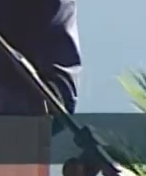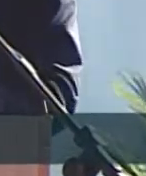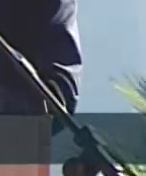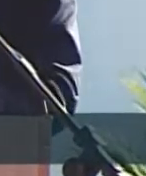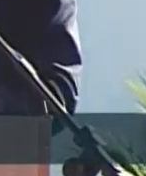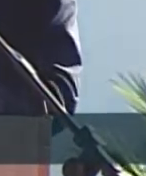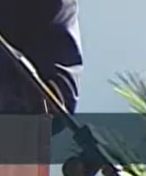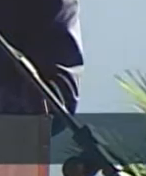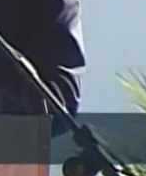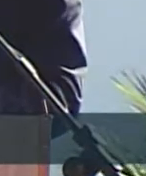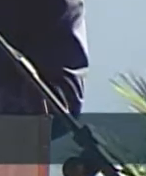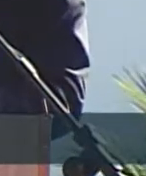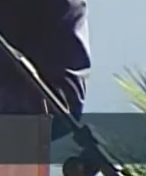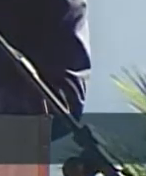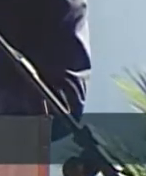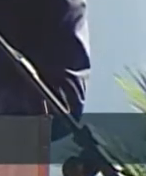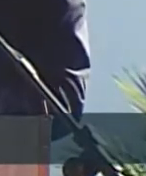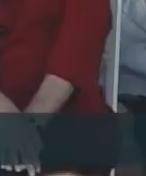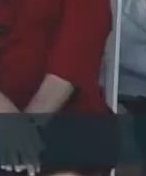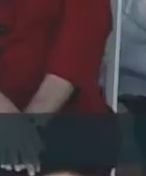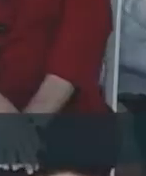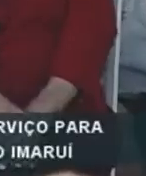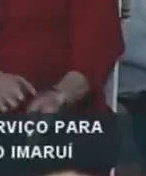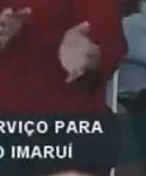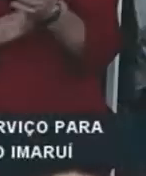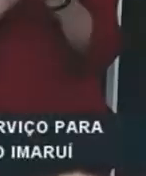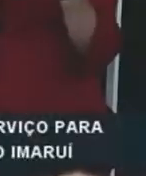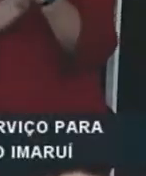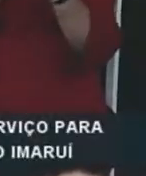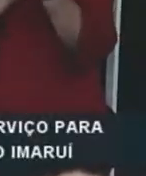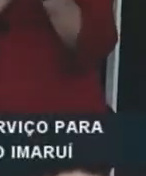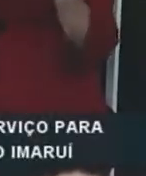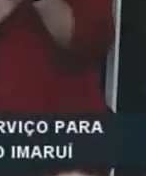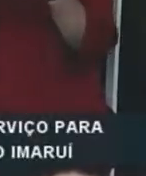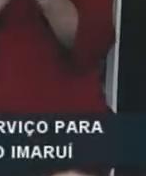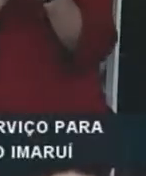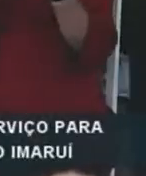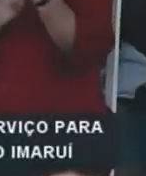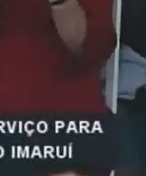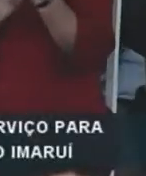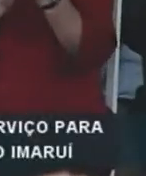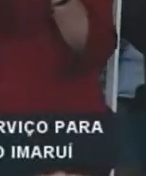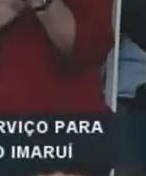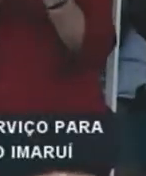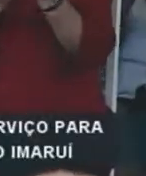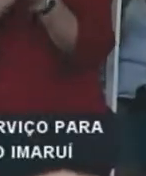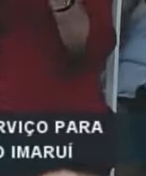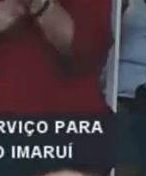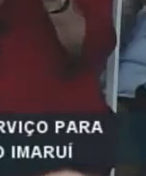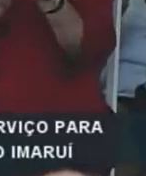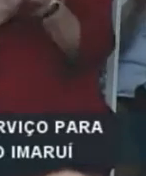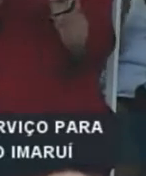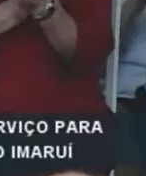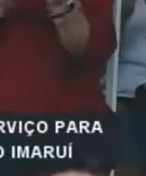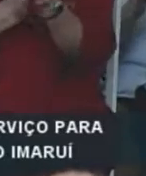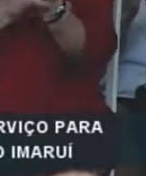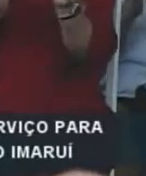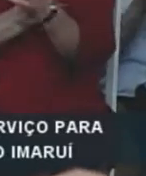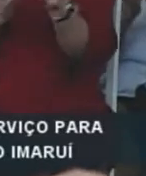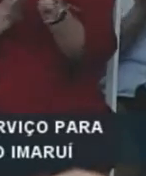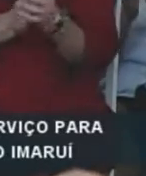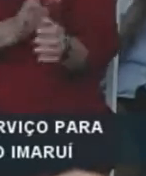Dilma, a ponte Anita Garibaldi. É um pedido nosso. Que solucionará o maior problema, o